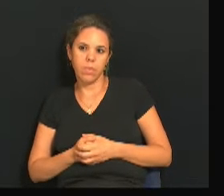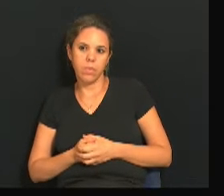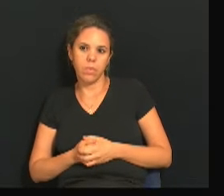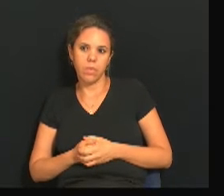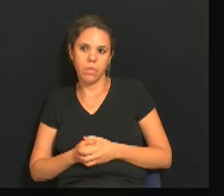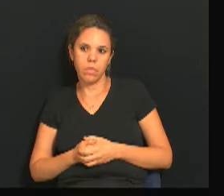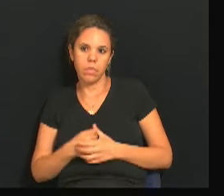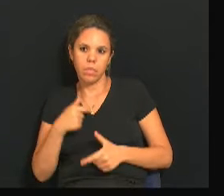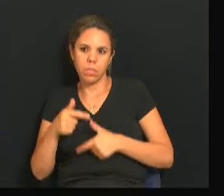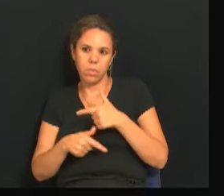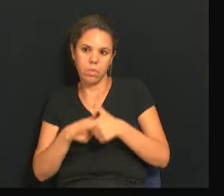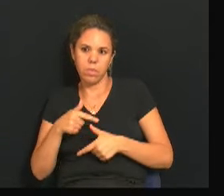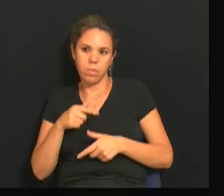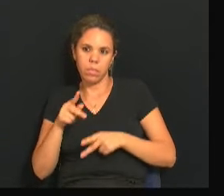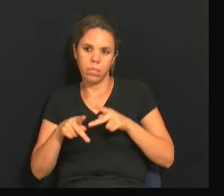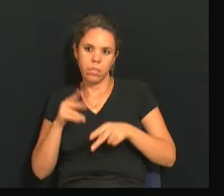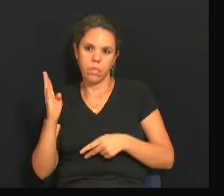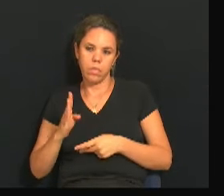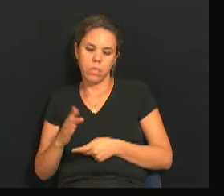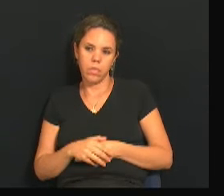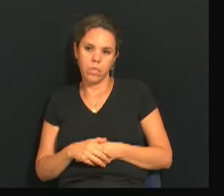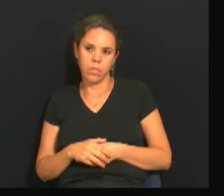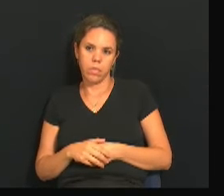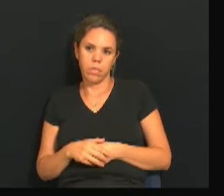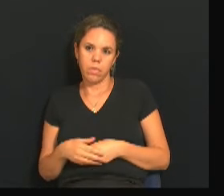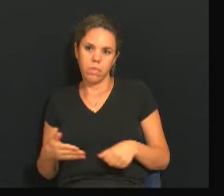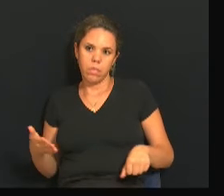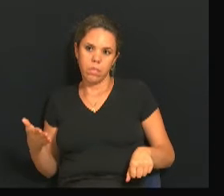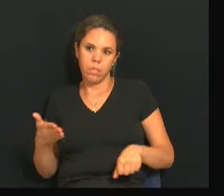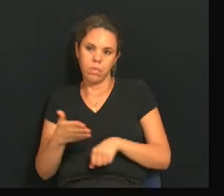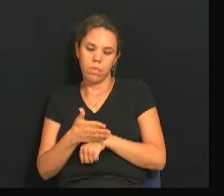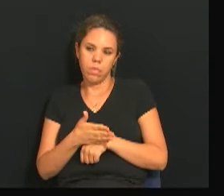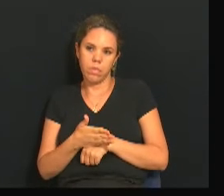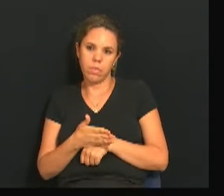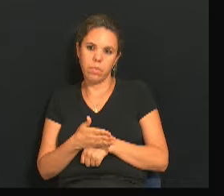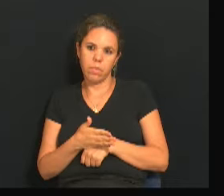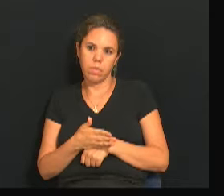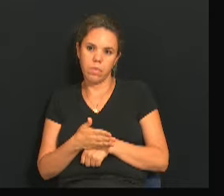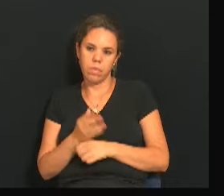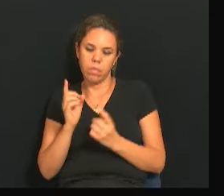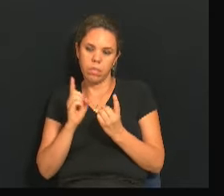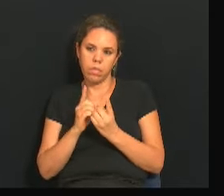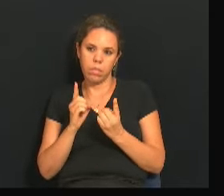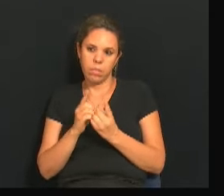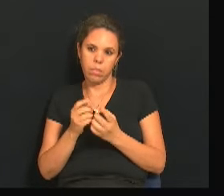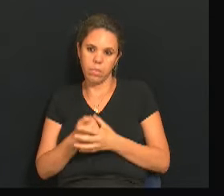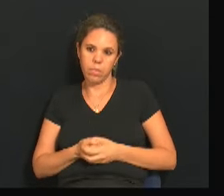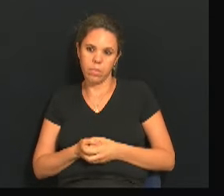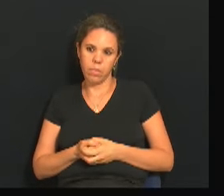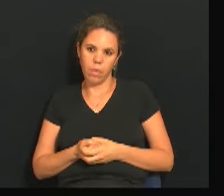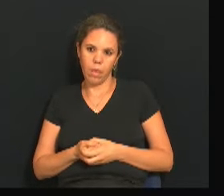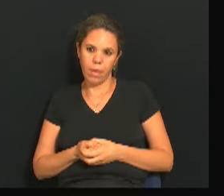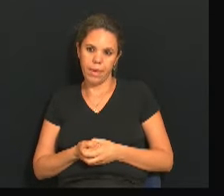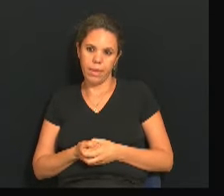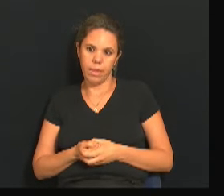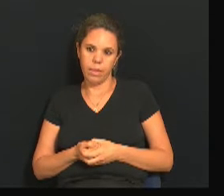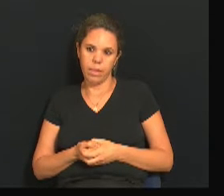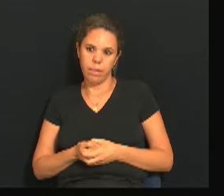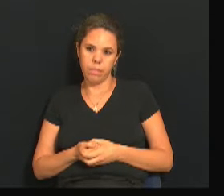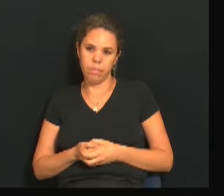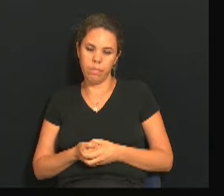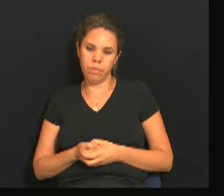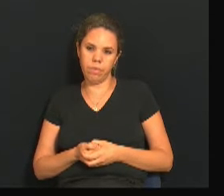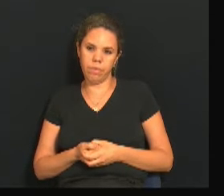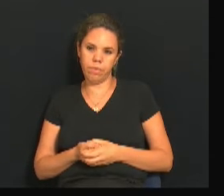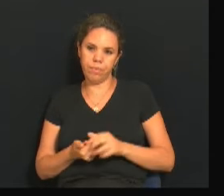trabalhadores brasileiros por um acesso a serviços públicos, né, por um acesso a serviços públicos de